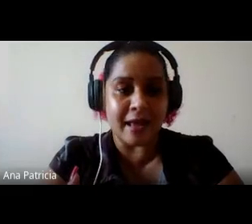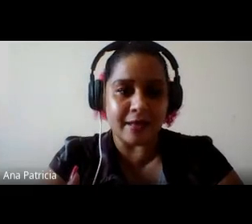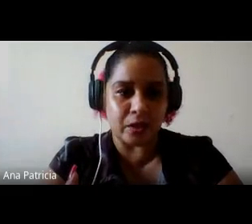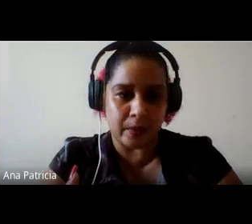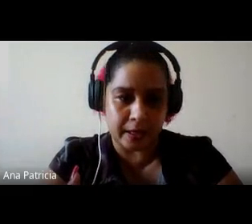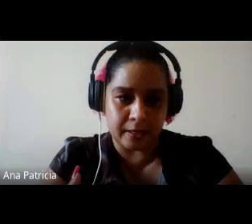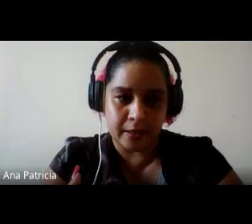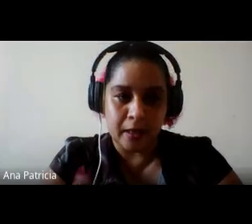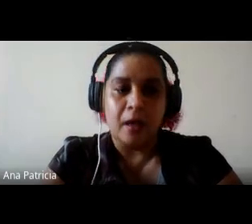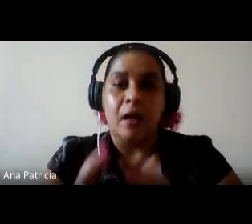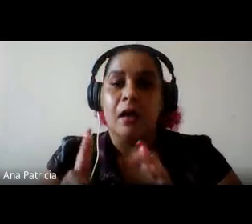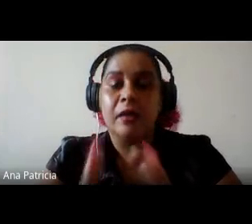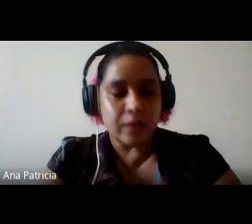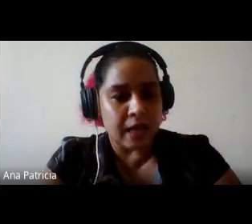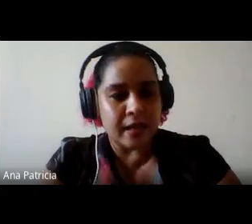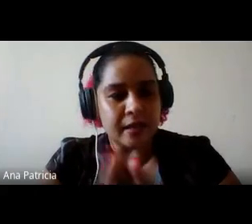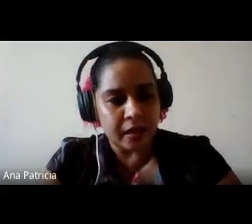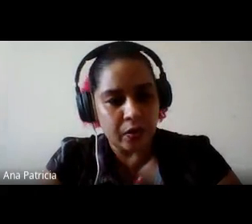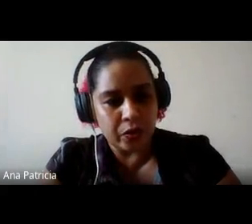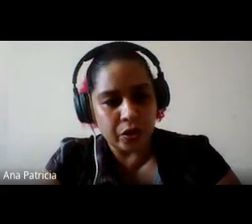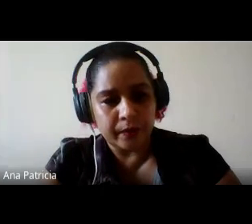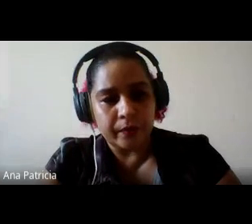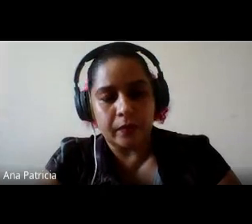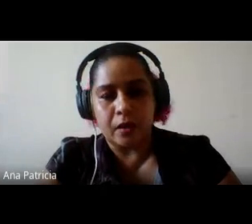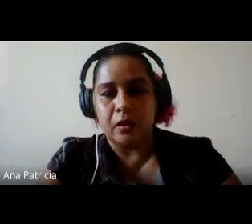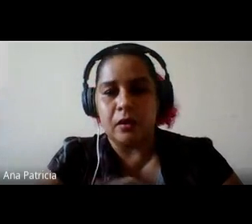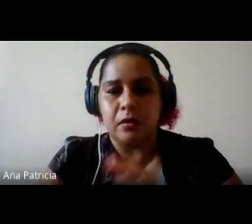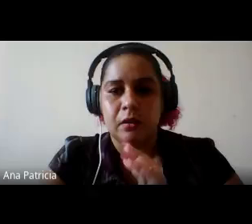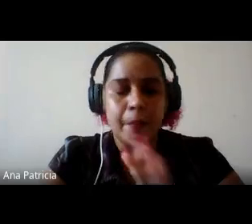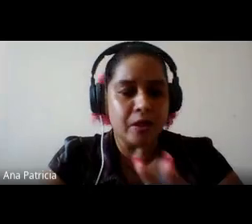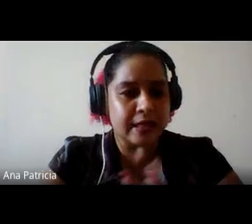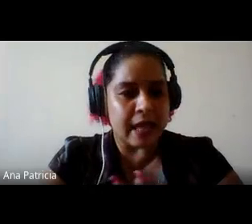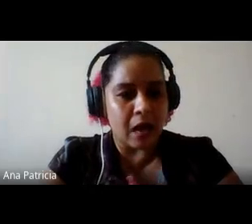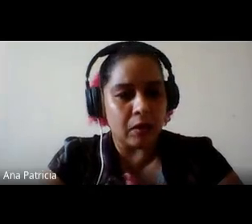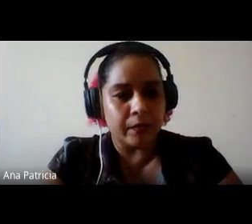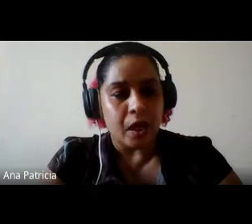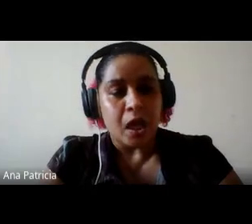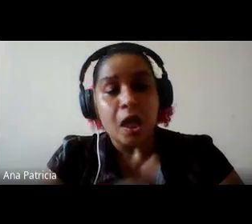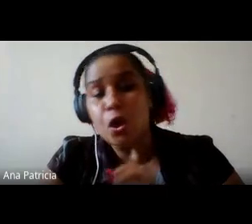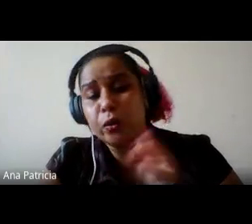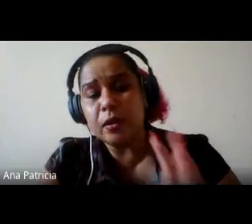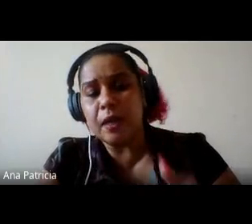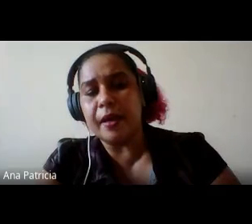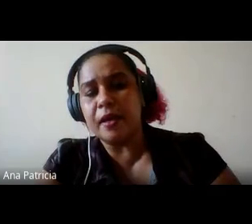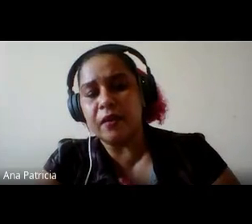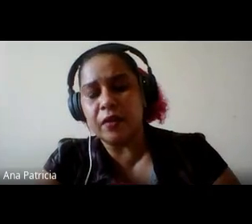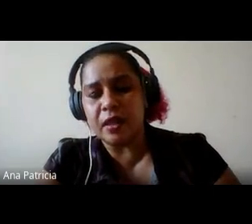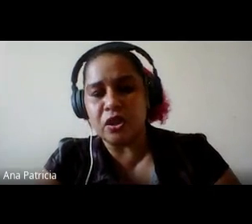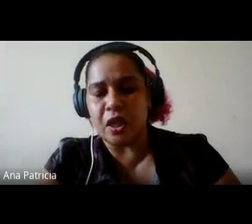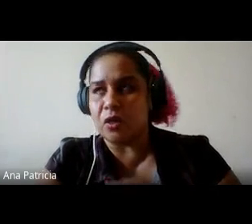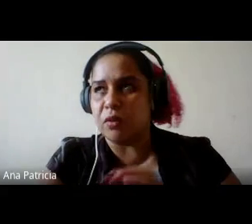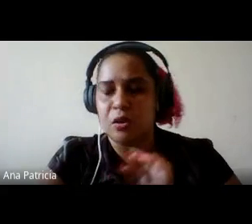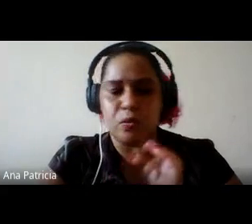ter acesso a eles. Tenho certeza que hoje, depois dessa aula, em outros ambientes que